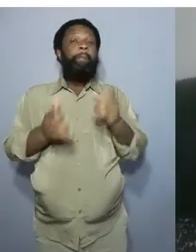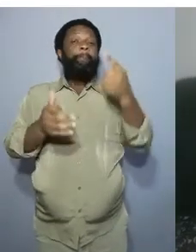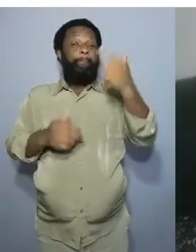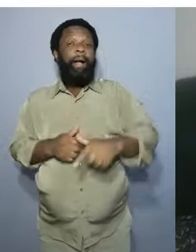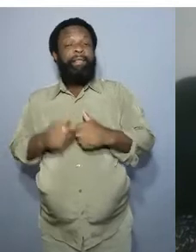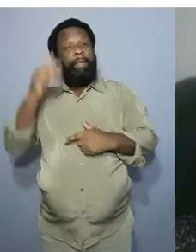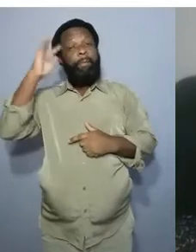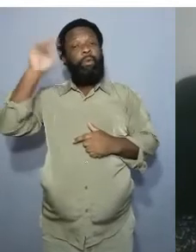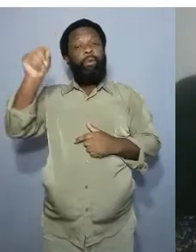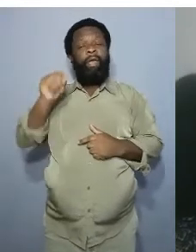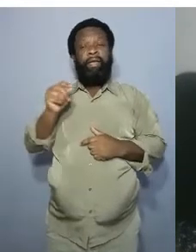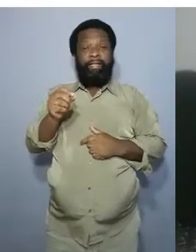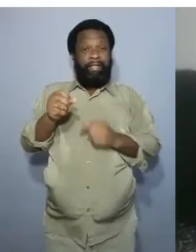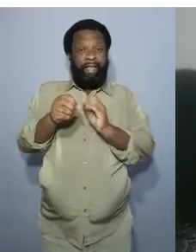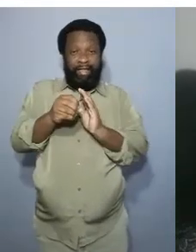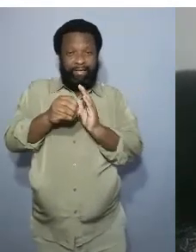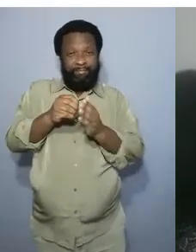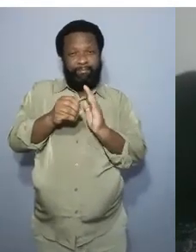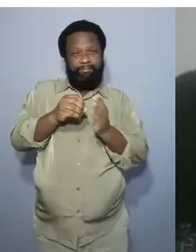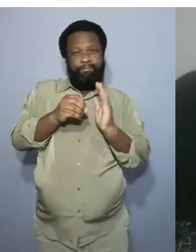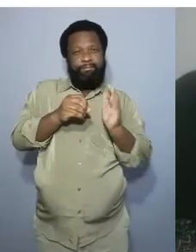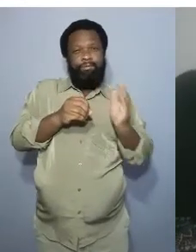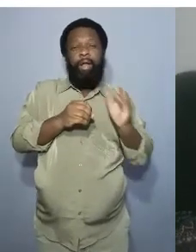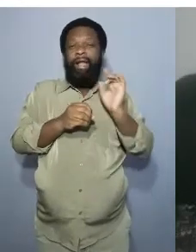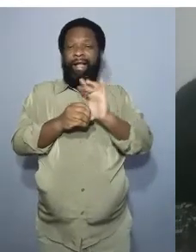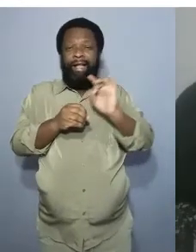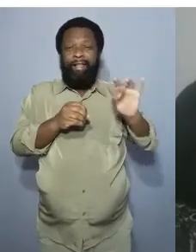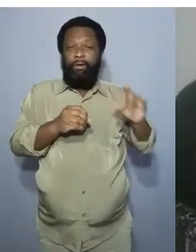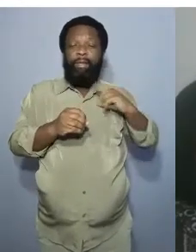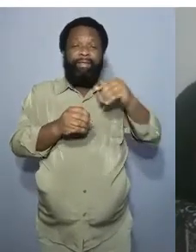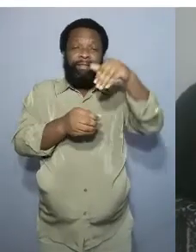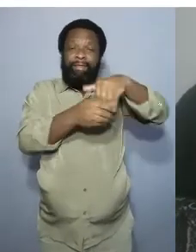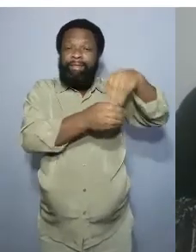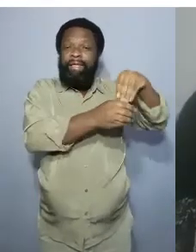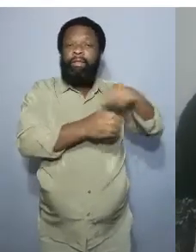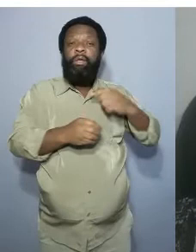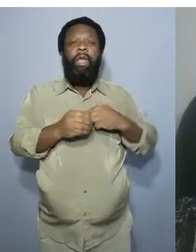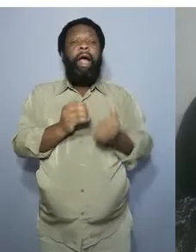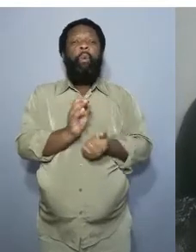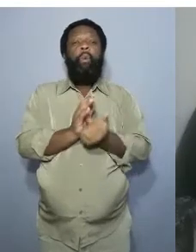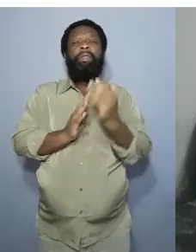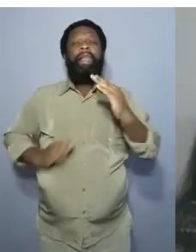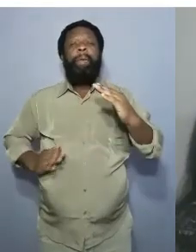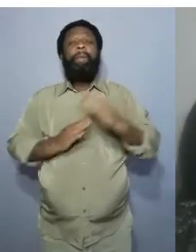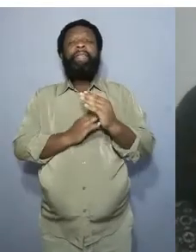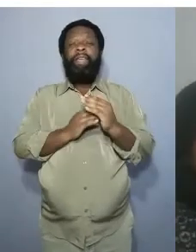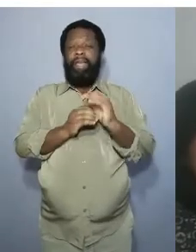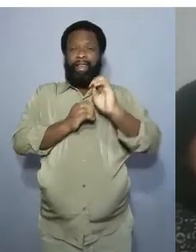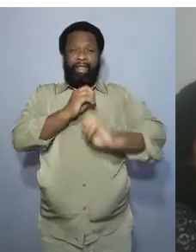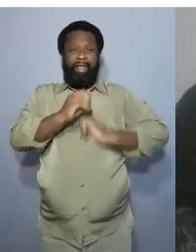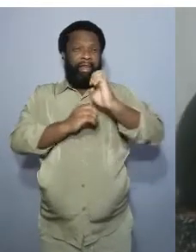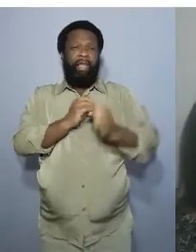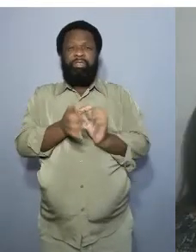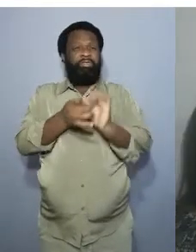bem? O que mais que ele imaginou, pessoal? Que dentro dessas camadas a gente tinha um número máximo de elétrons